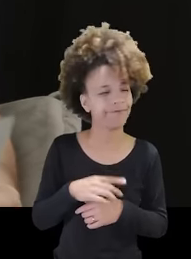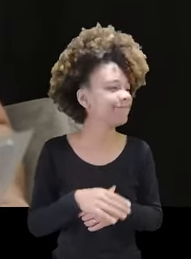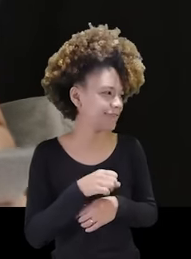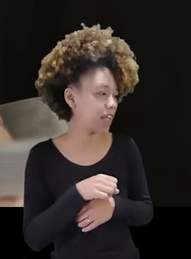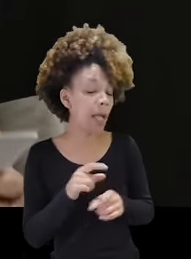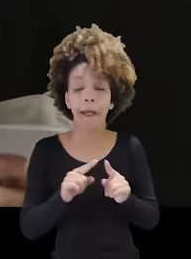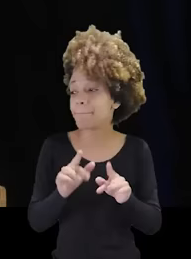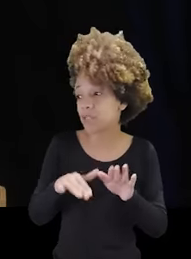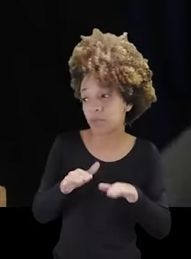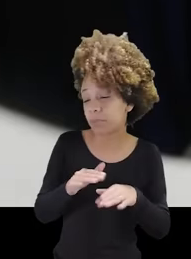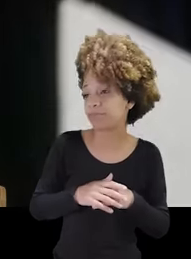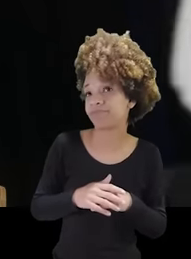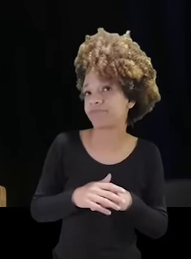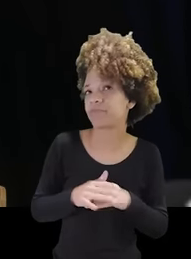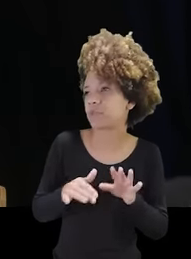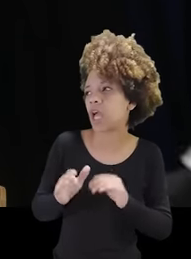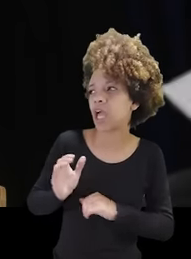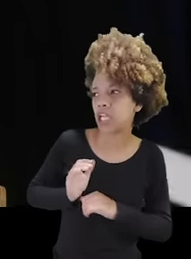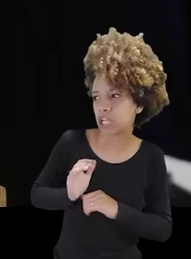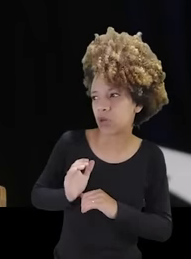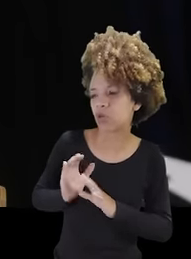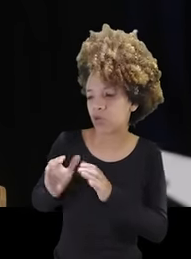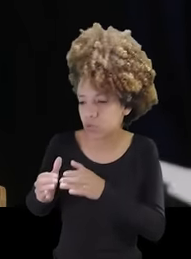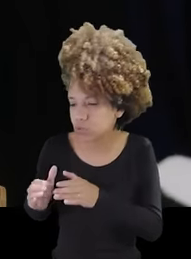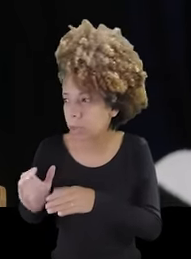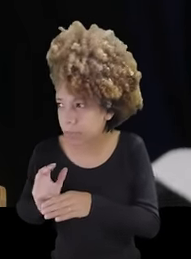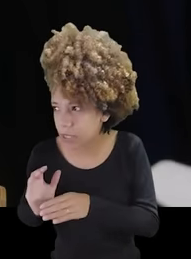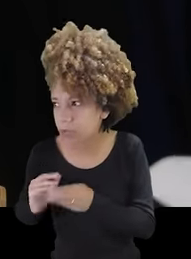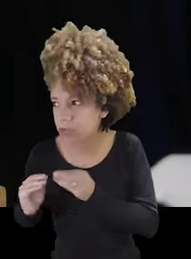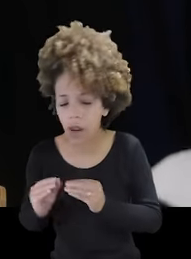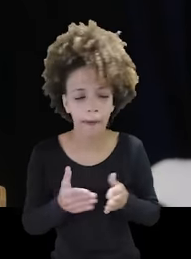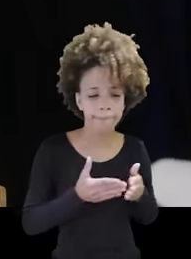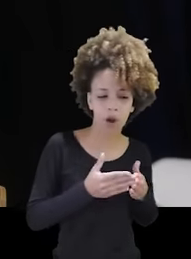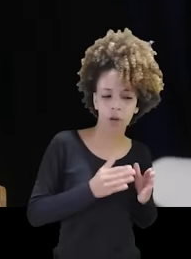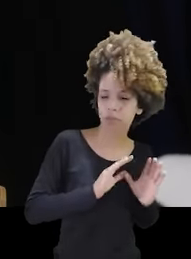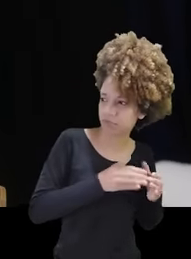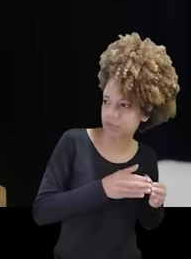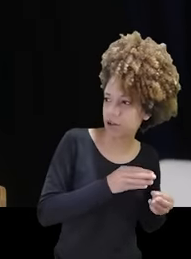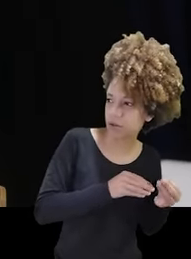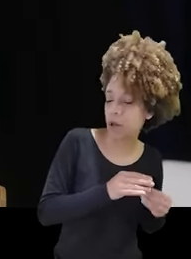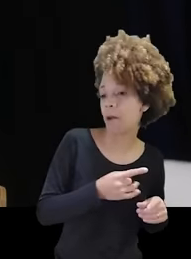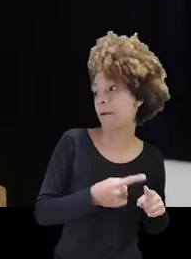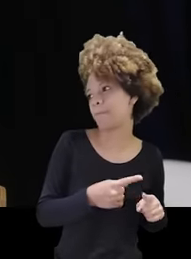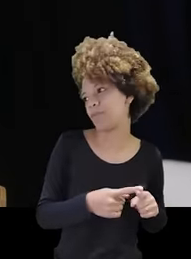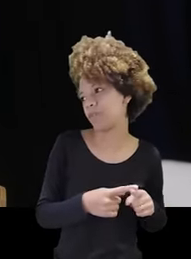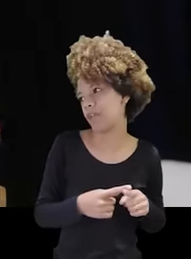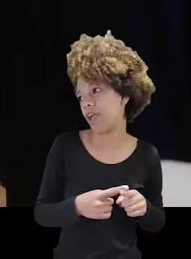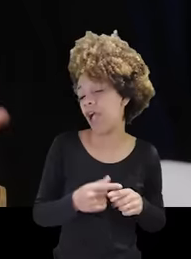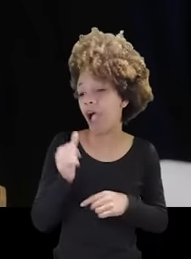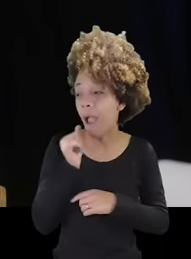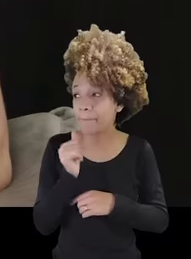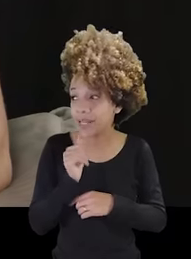mas geralmente é mas geralmente rico fica com Rico pobre ficar com pobre por isso que as novelas coreana faz sucesso que a menina